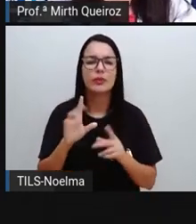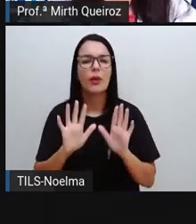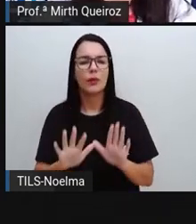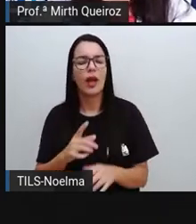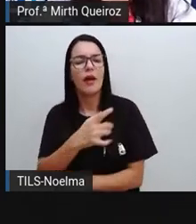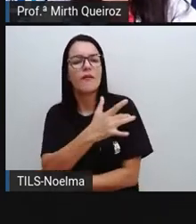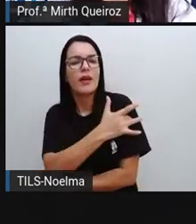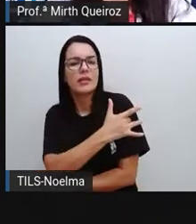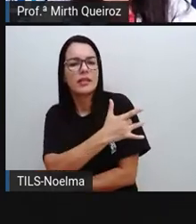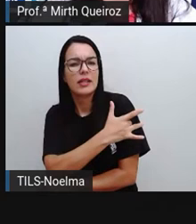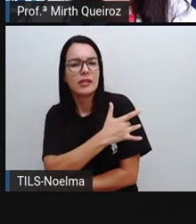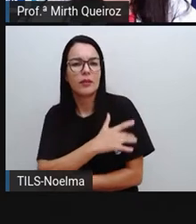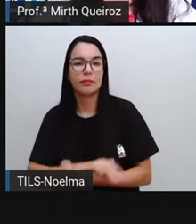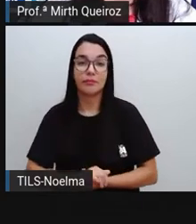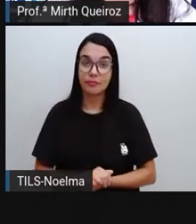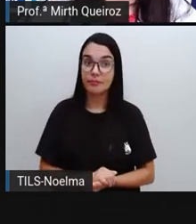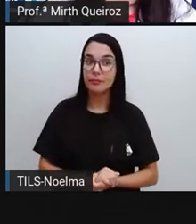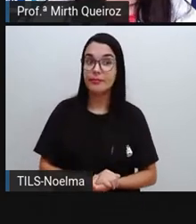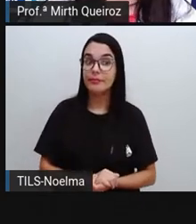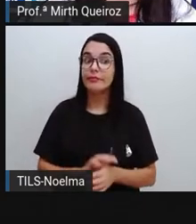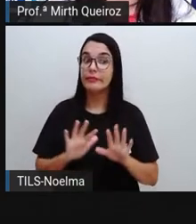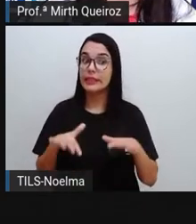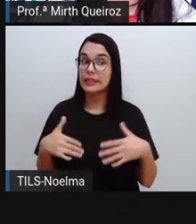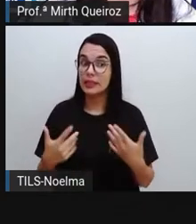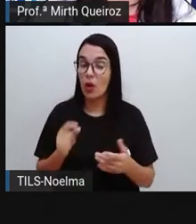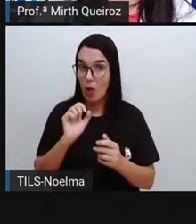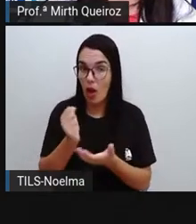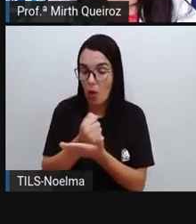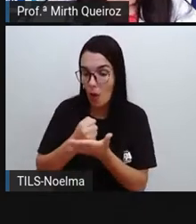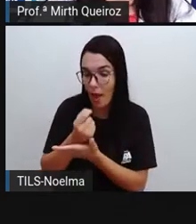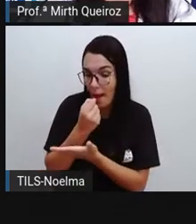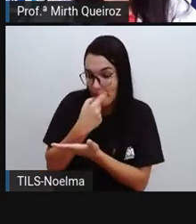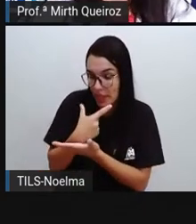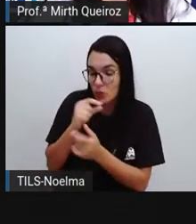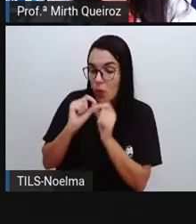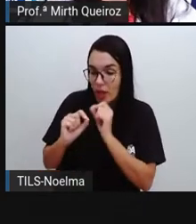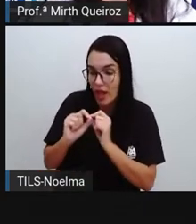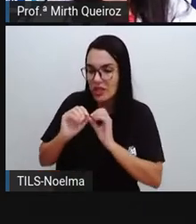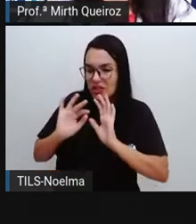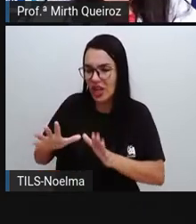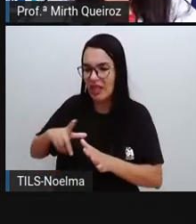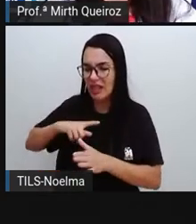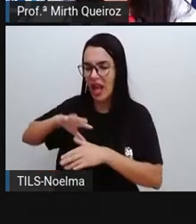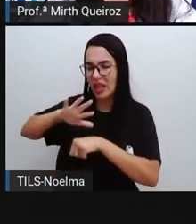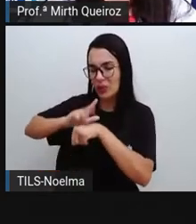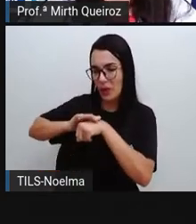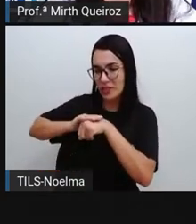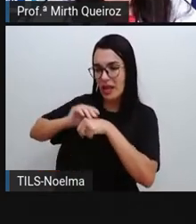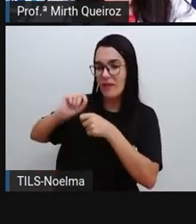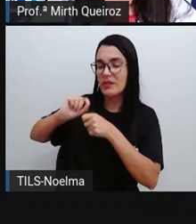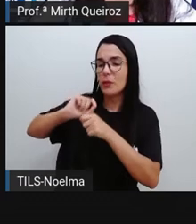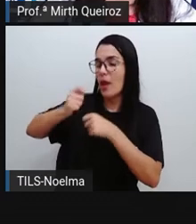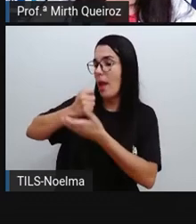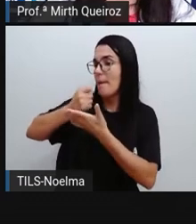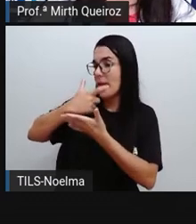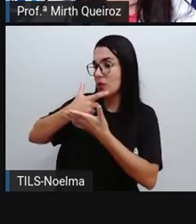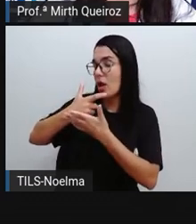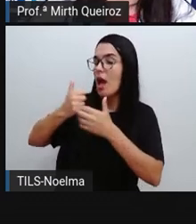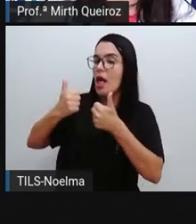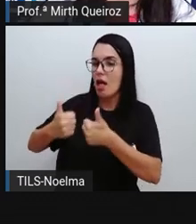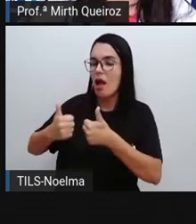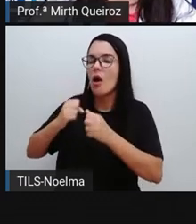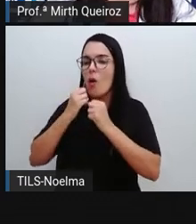à vacinação. Como eu disse para vocês, os antibióticos são utilizados para o tratamento de doença, né? E geralmente as doenças são causadas